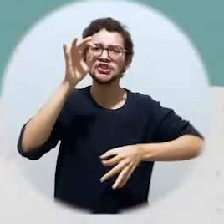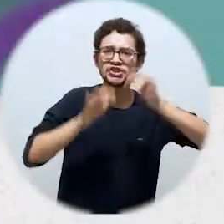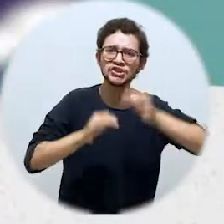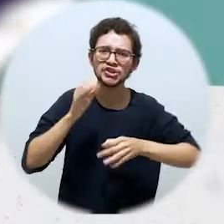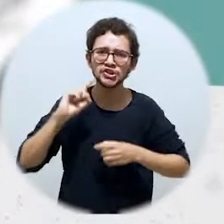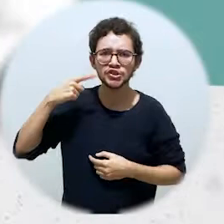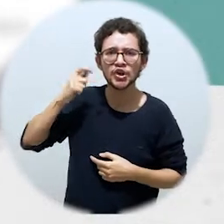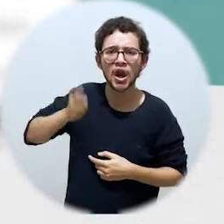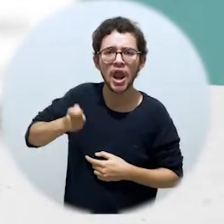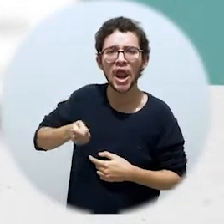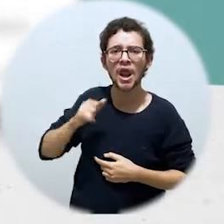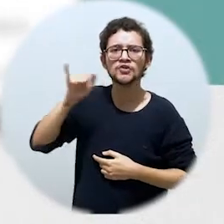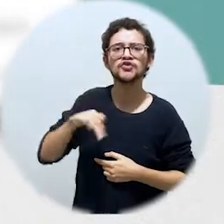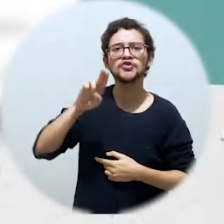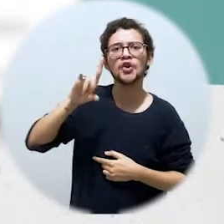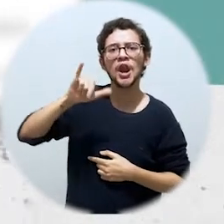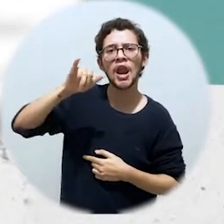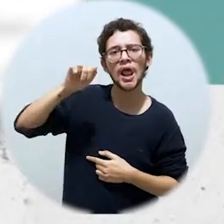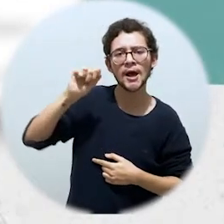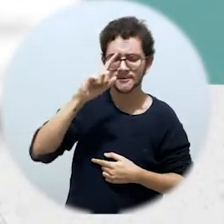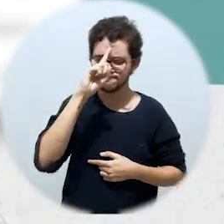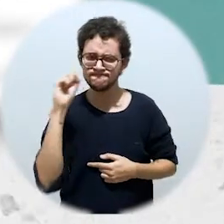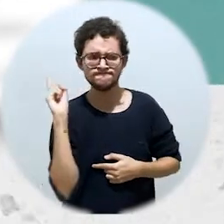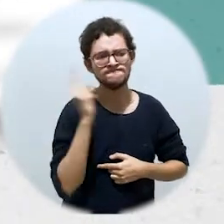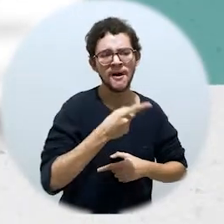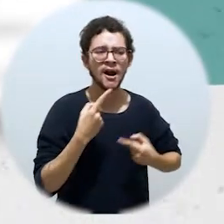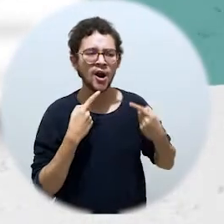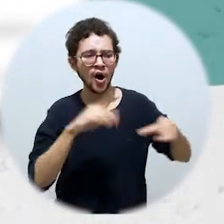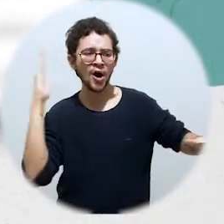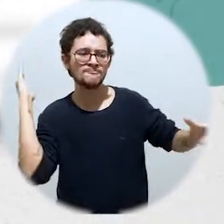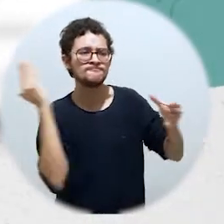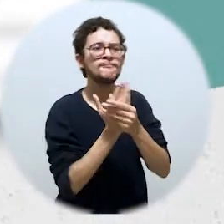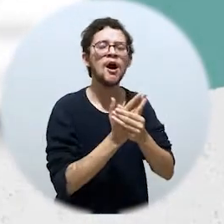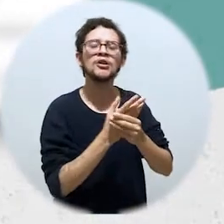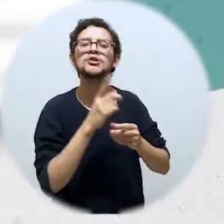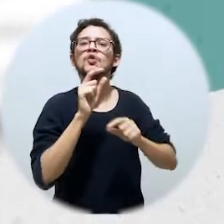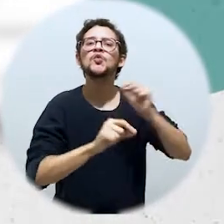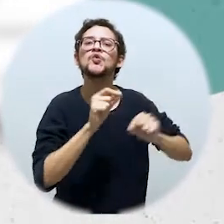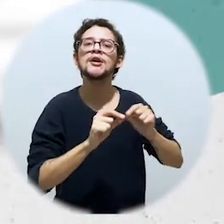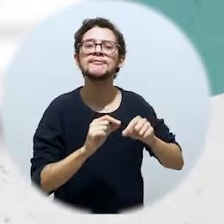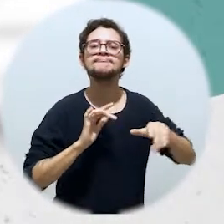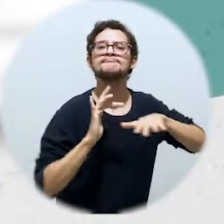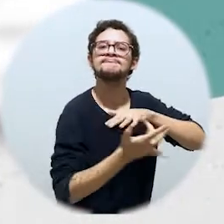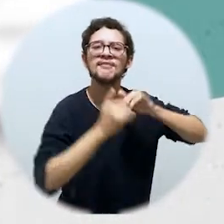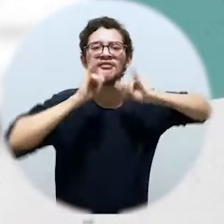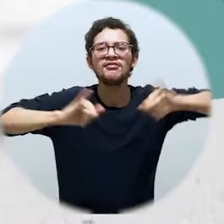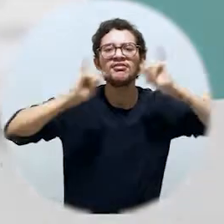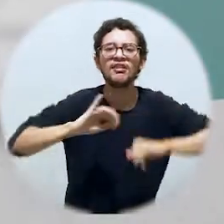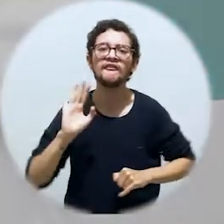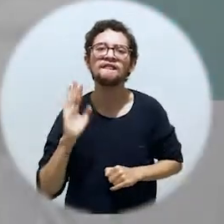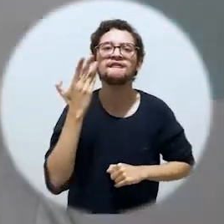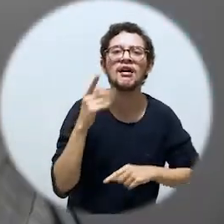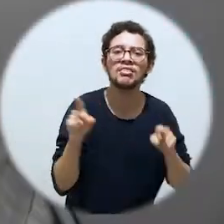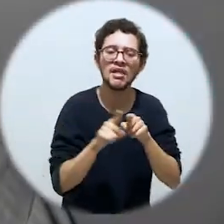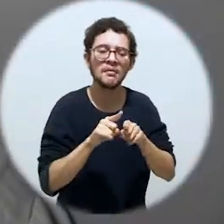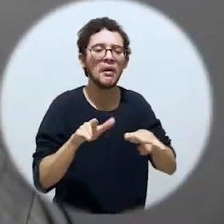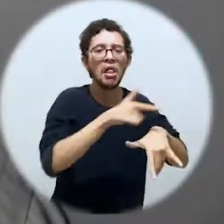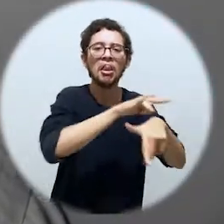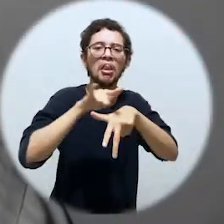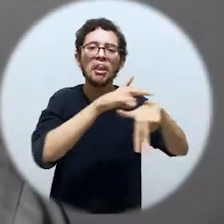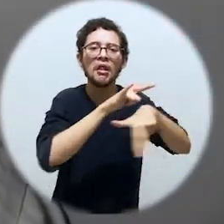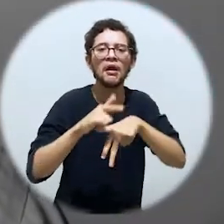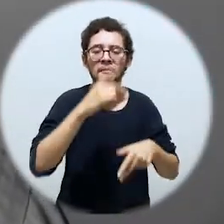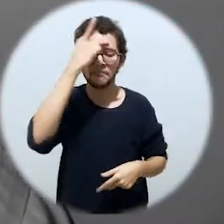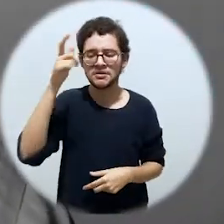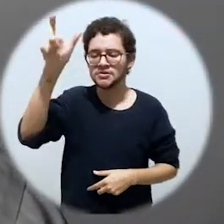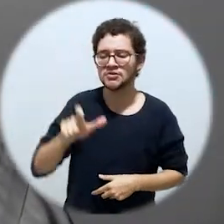nas pesquisas. A juíza Juliana Silveira condenou Alisson por disseminar fake news e manipular pesquisas eleitorais na tentativa